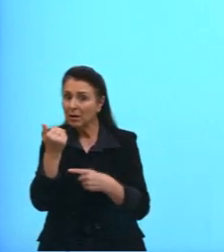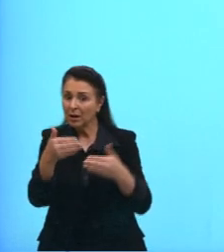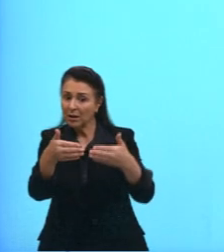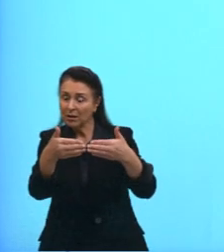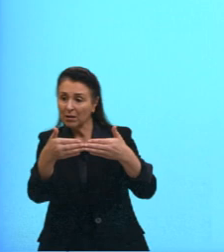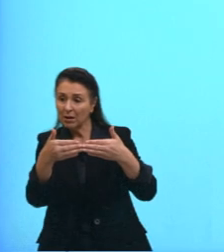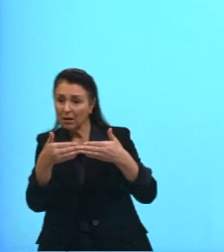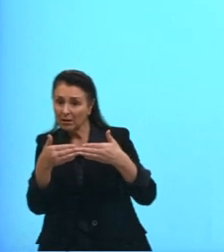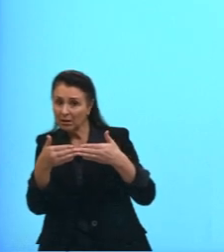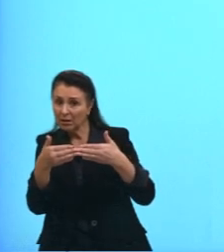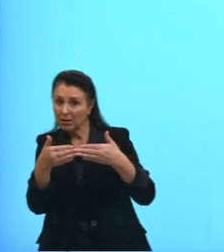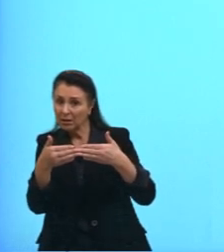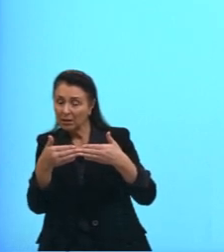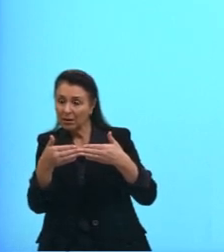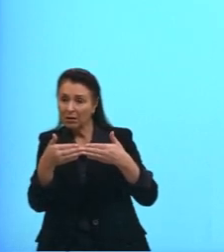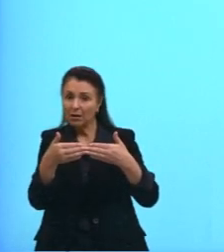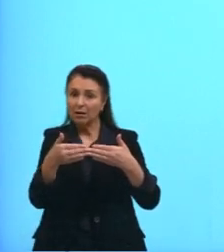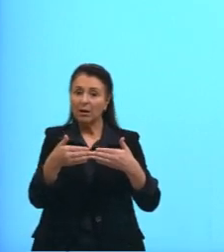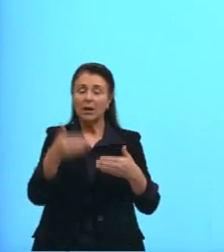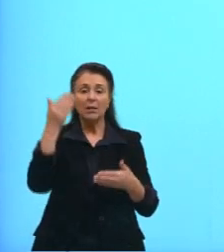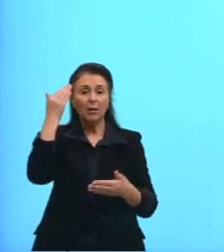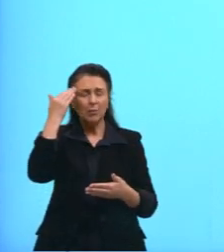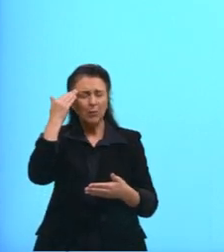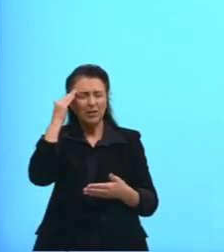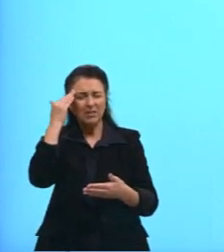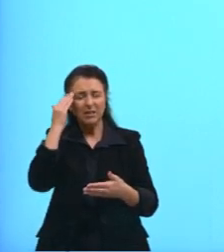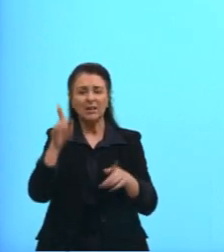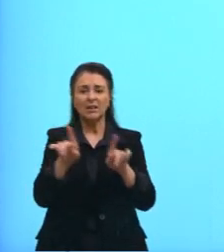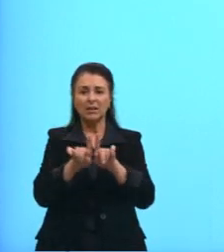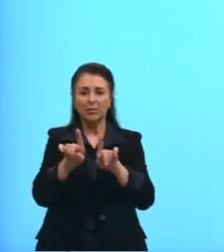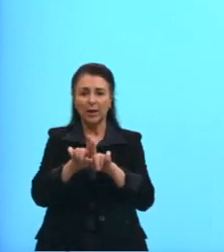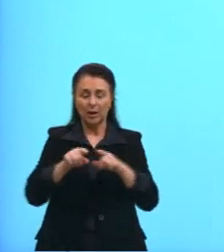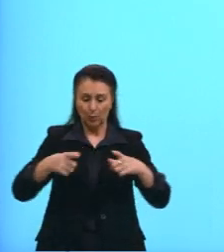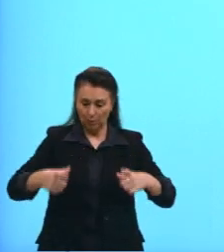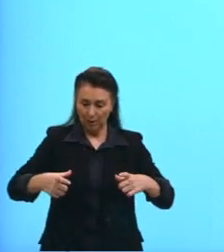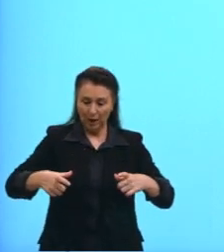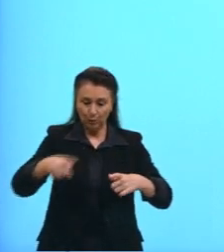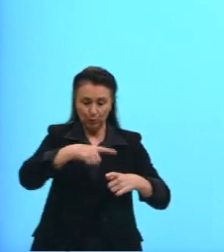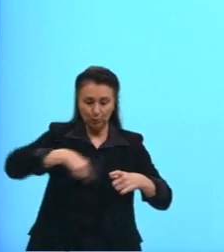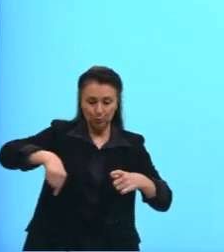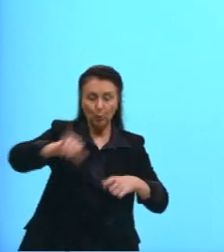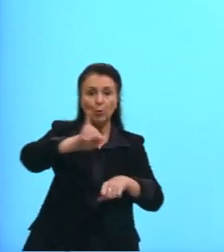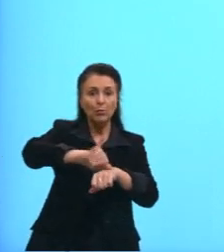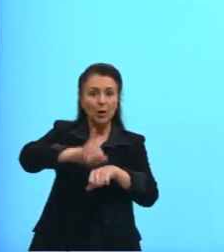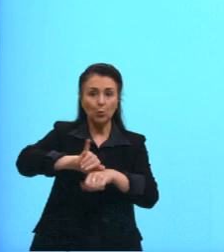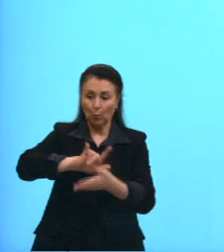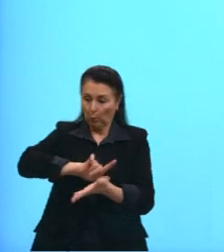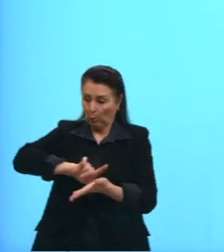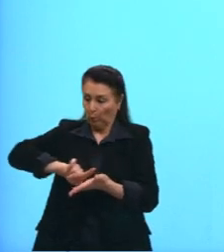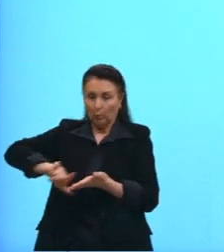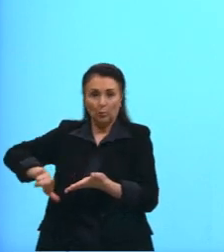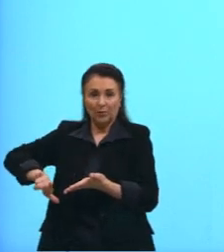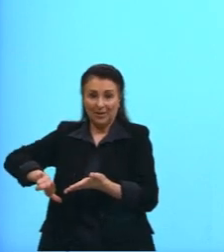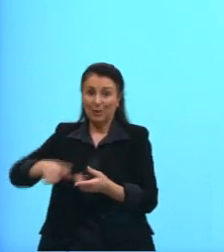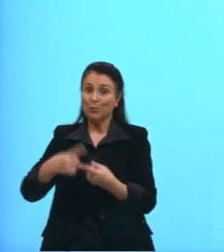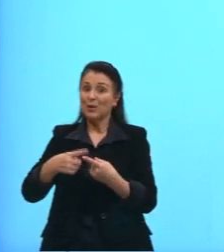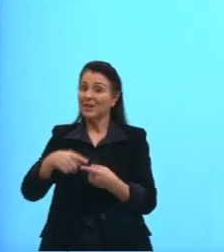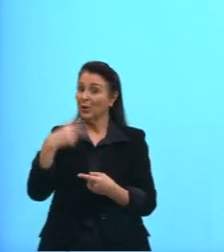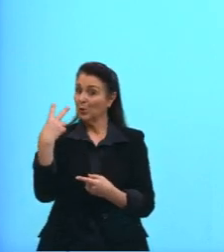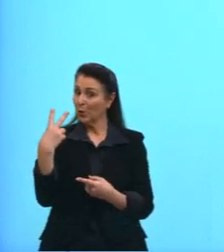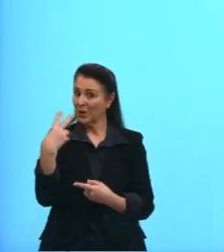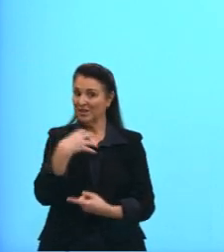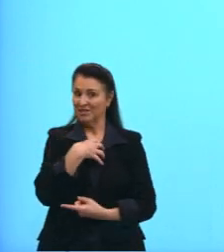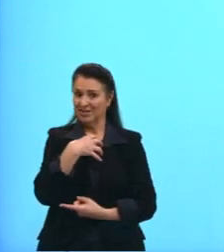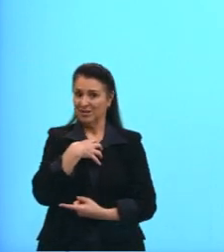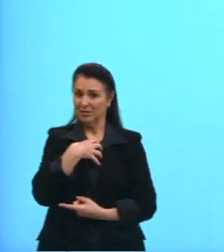mas a gente também poderia entender prato vazio então ali a gente